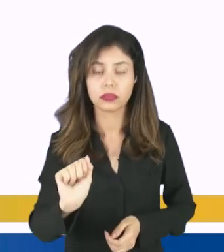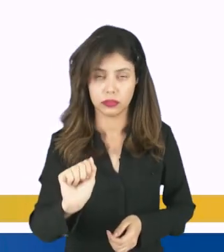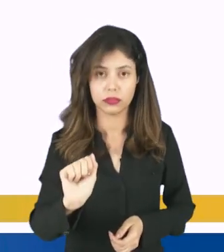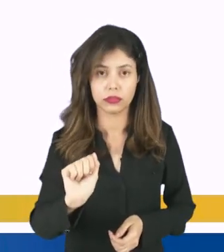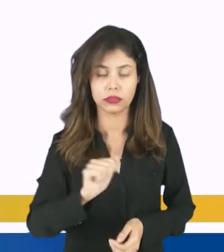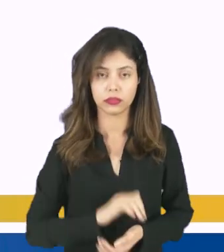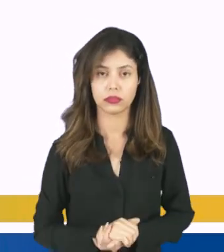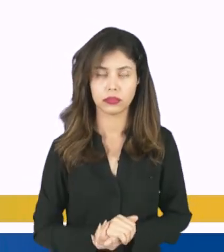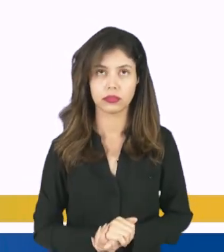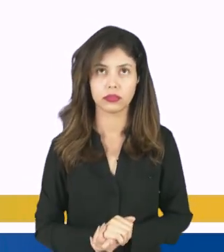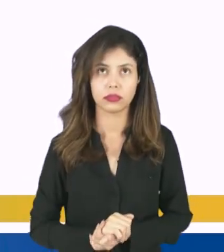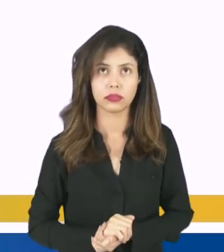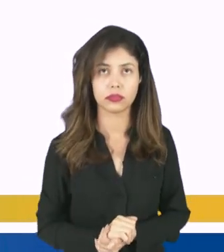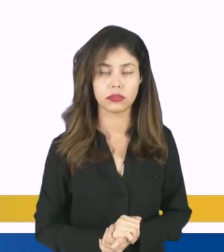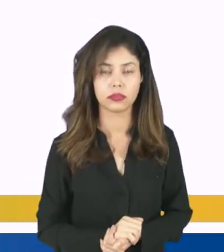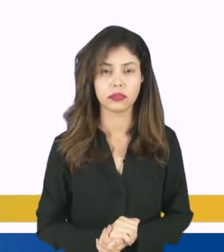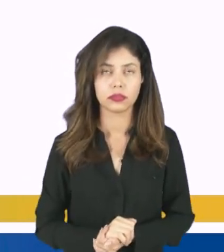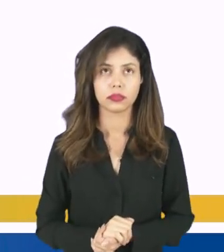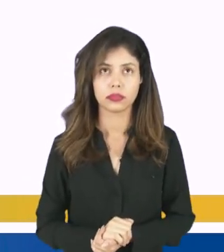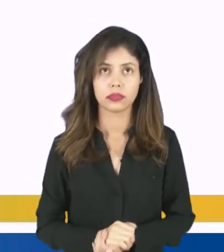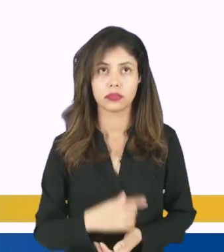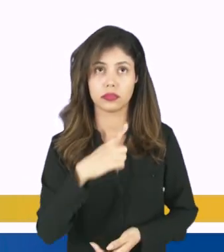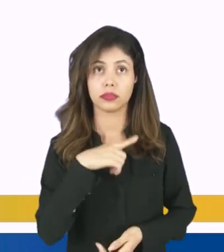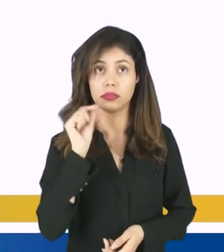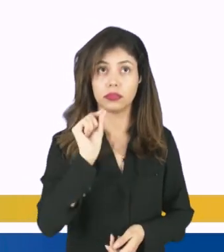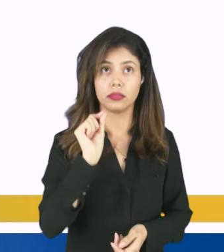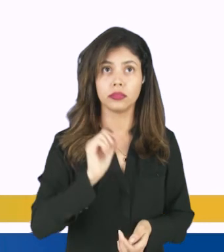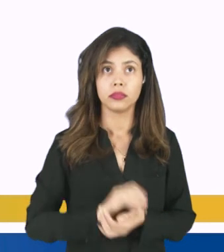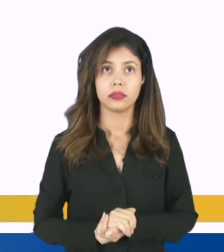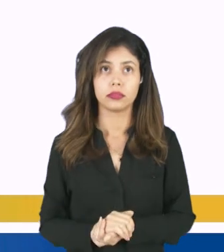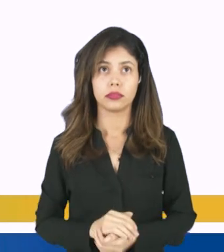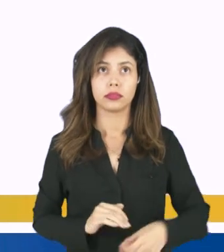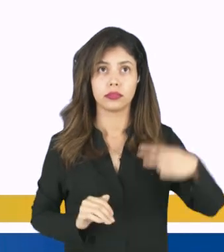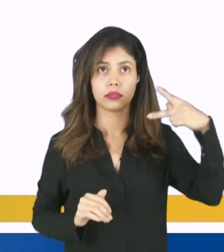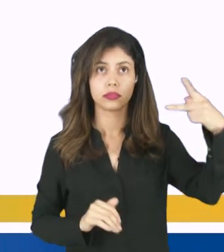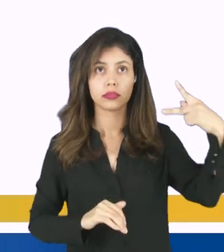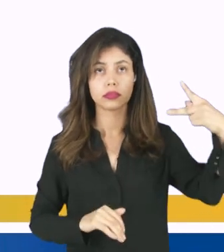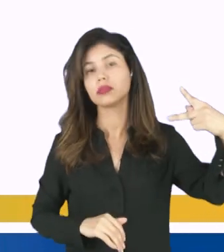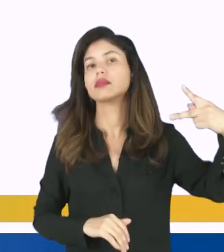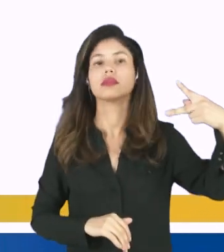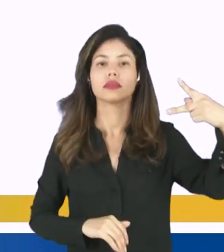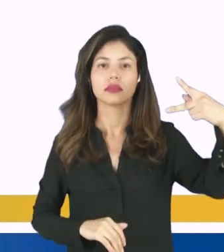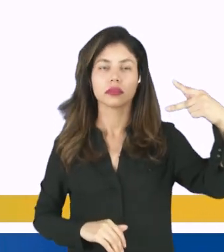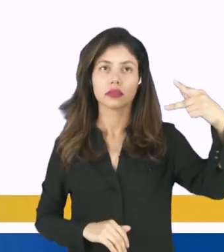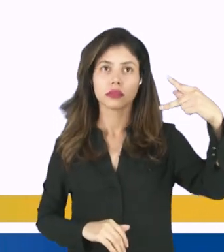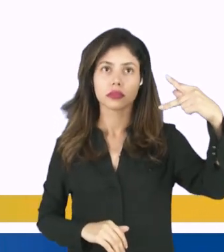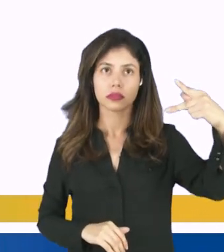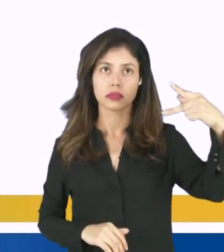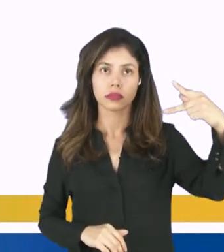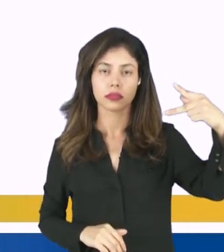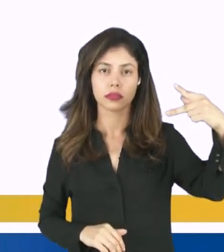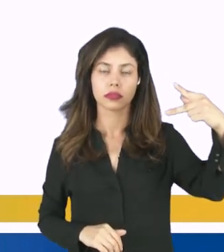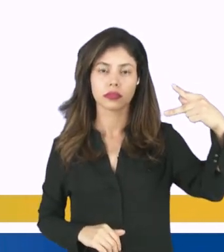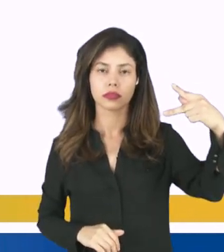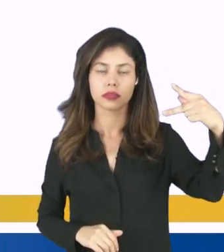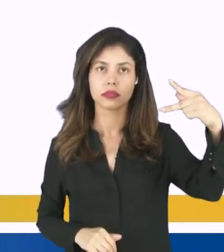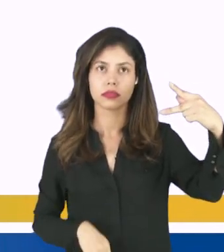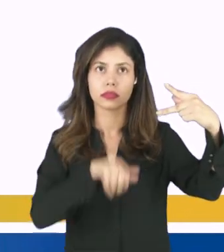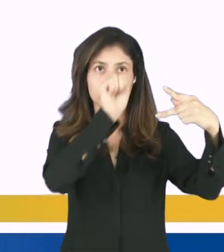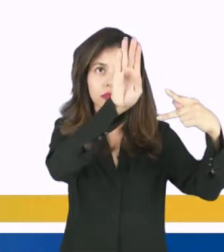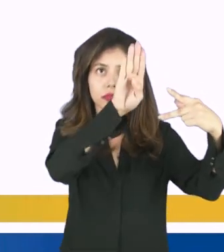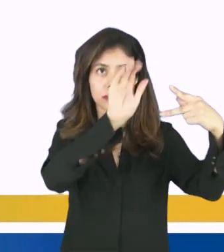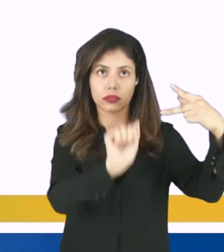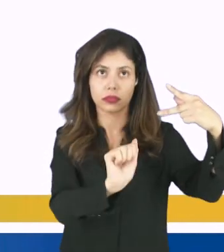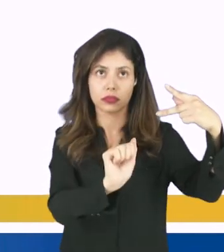bem? Então, toda essa parte com a setinha, ela vai a 0. Então, meu P de B